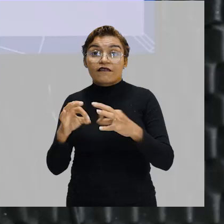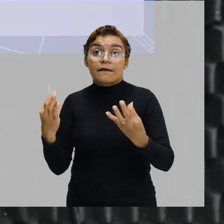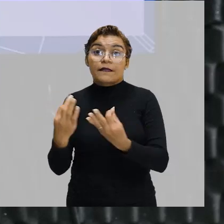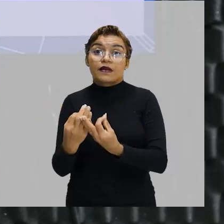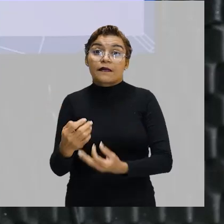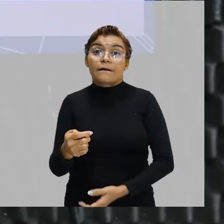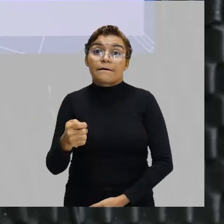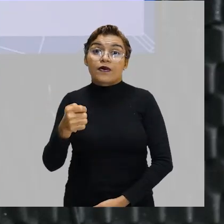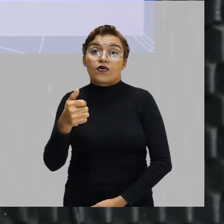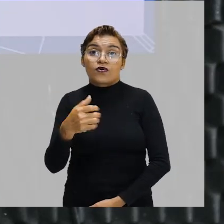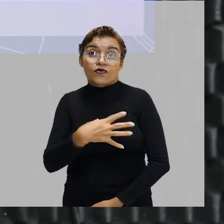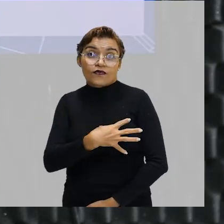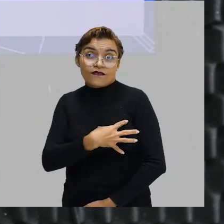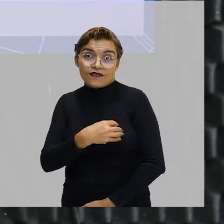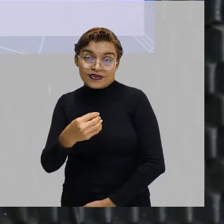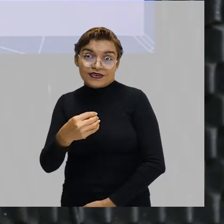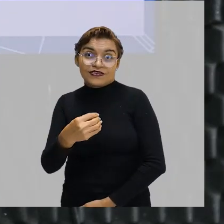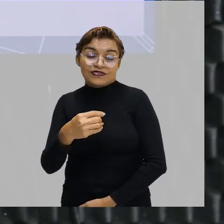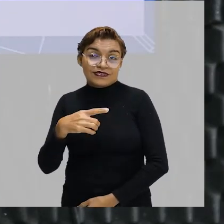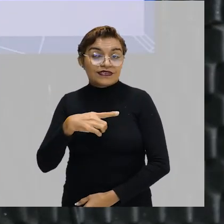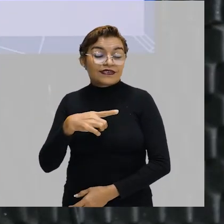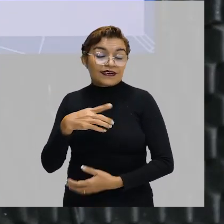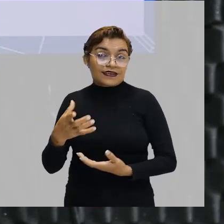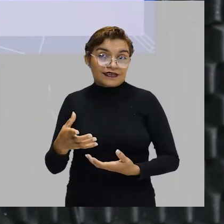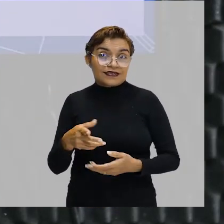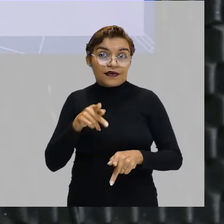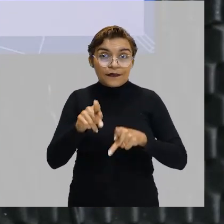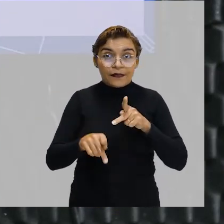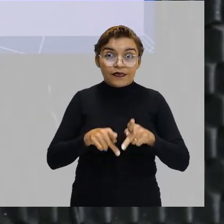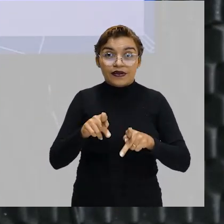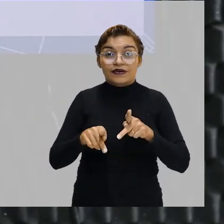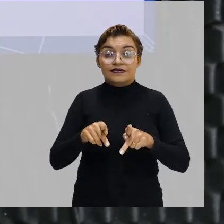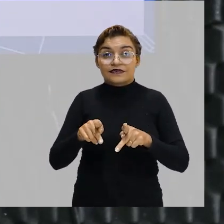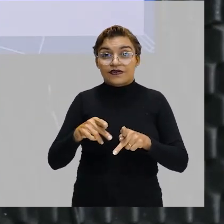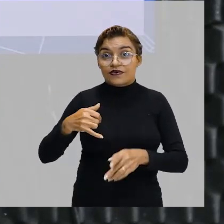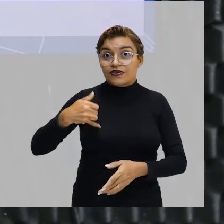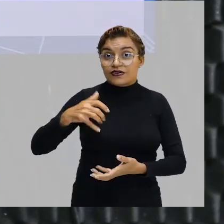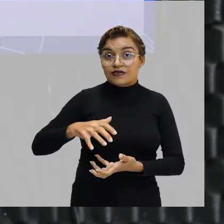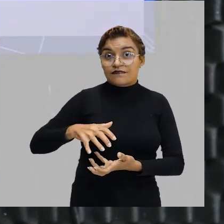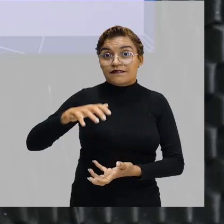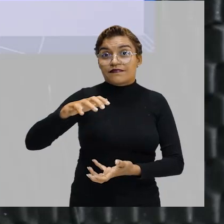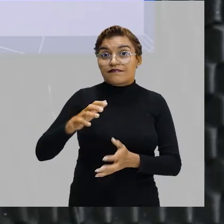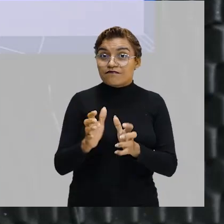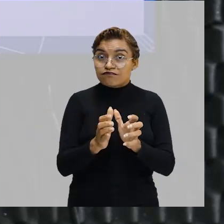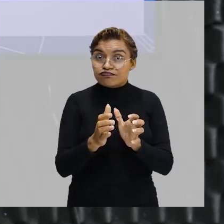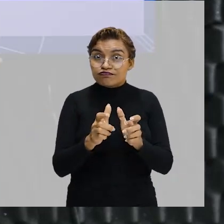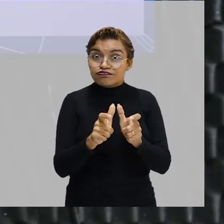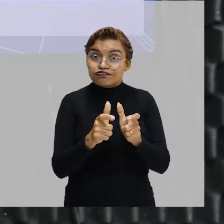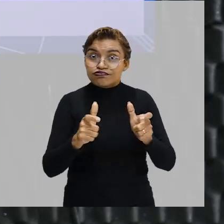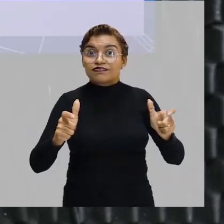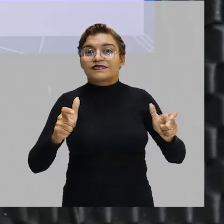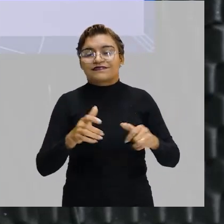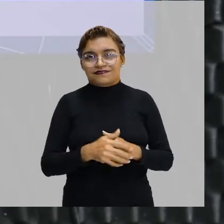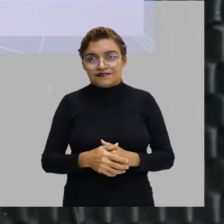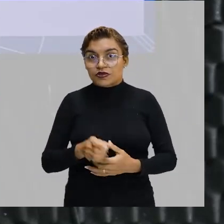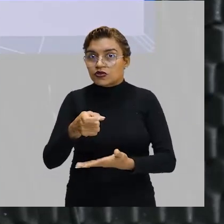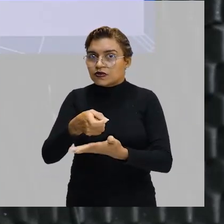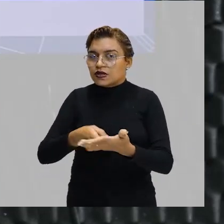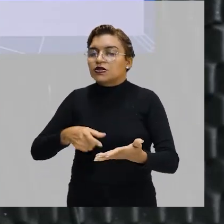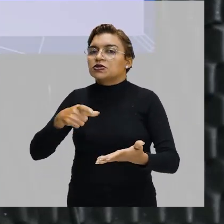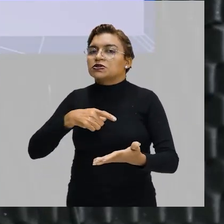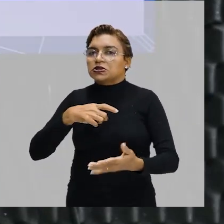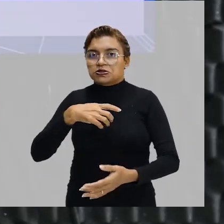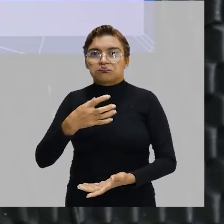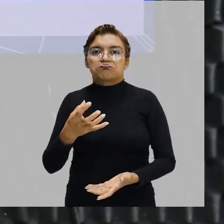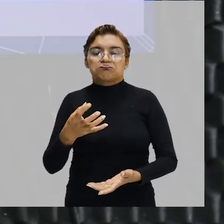leva a essa tendência da população idosa a crescer. Viram que é um texto que tem sentido contextualmente, e